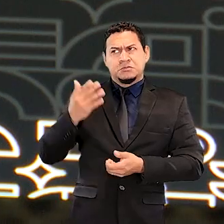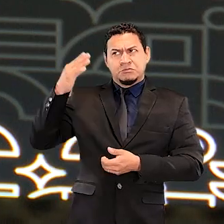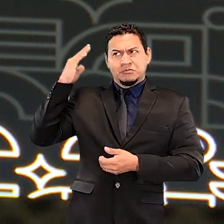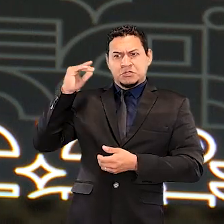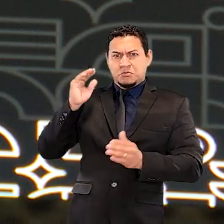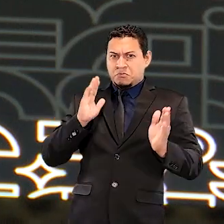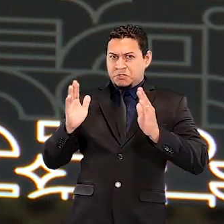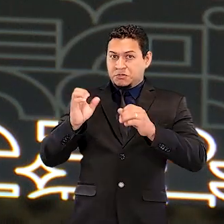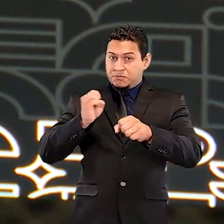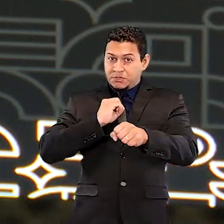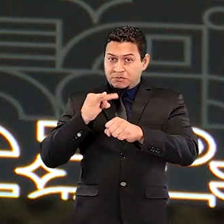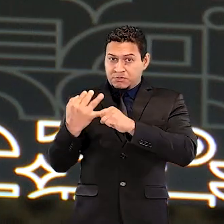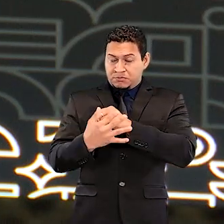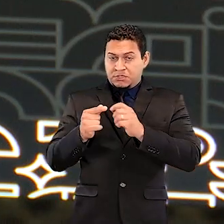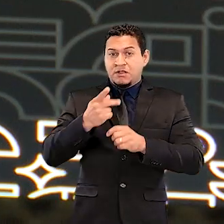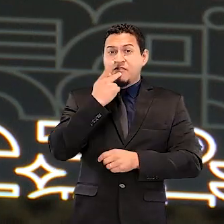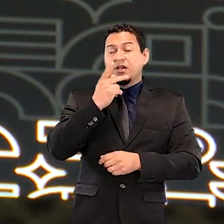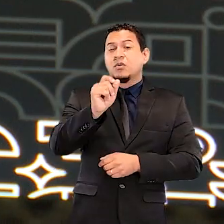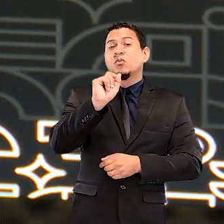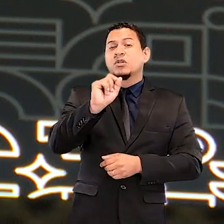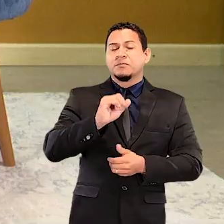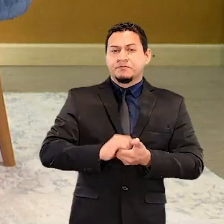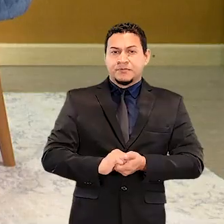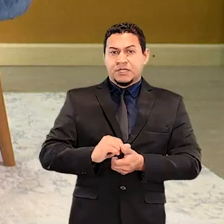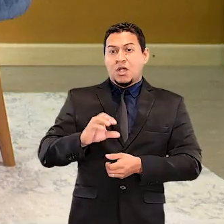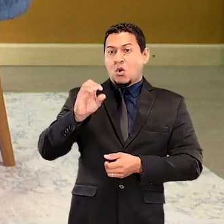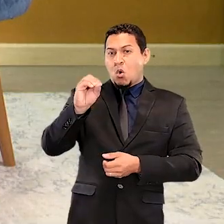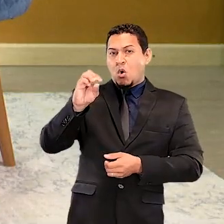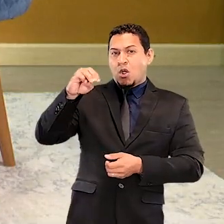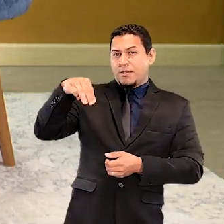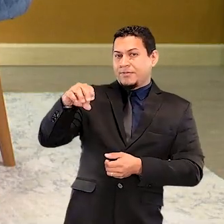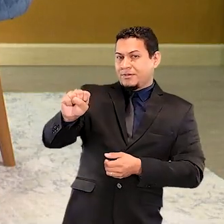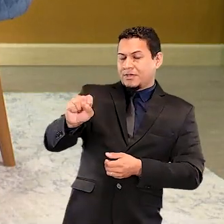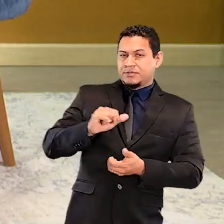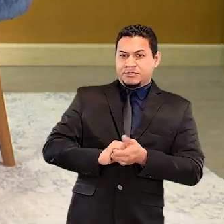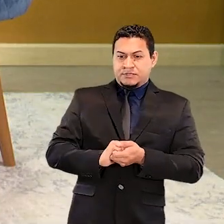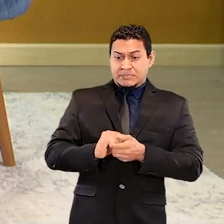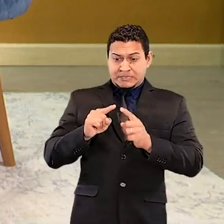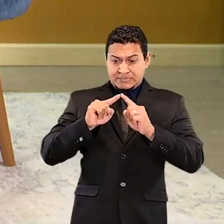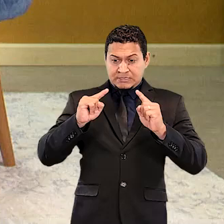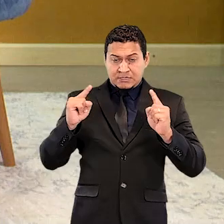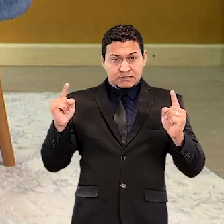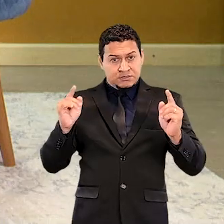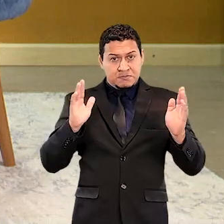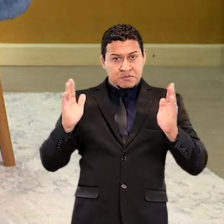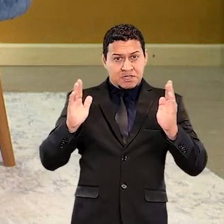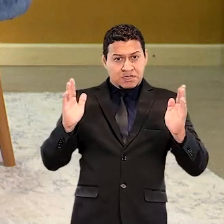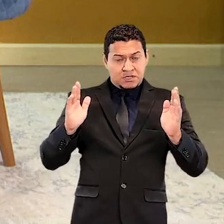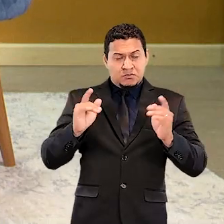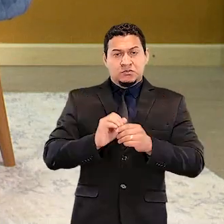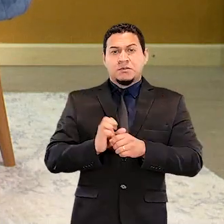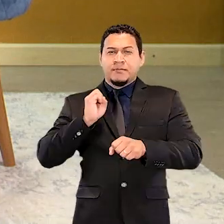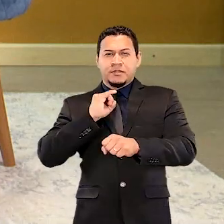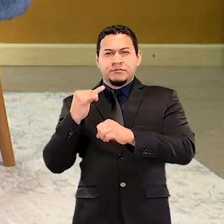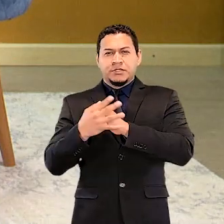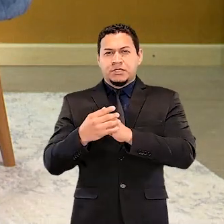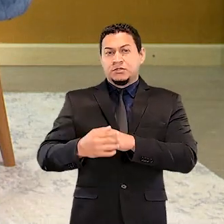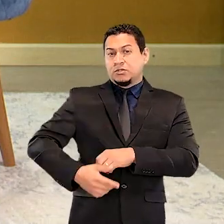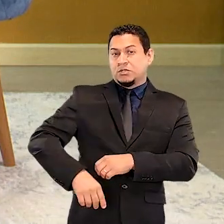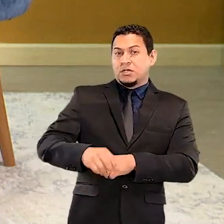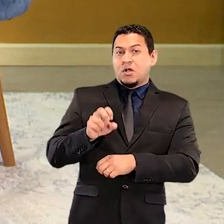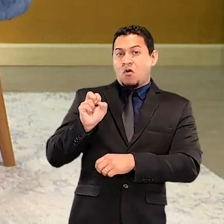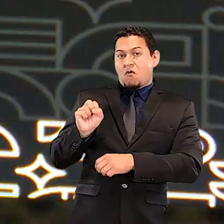da pandemia, ele disse o seguinte, que na pandemia da Covid-19,